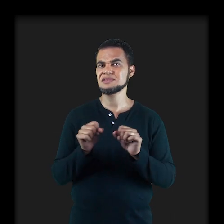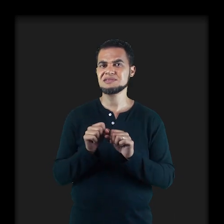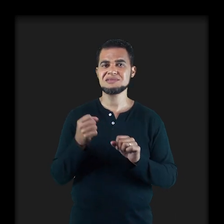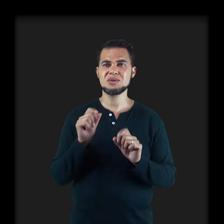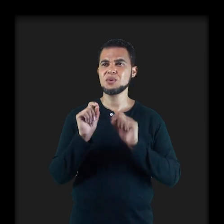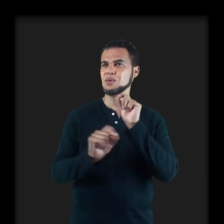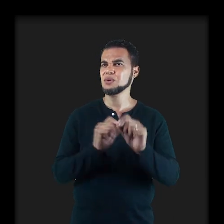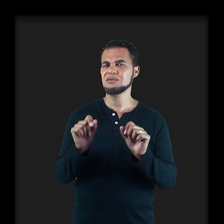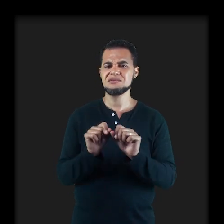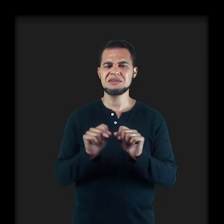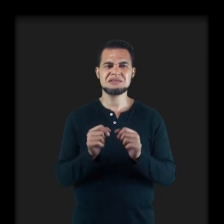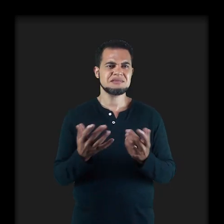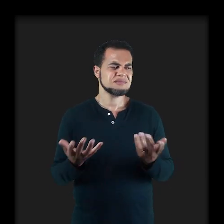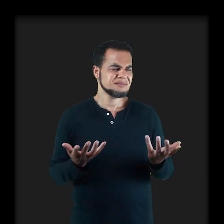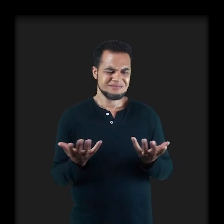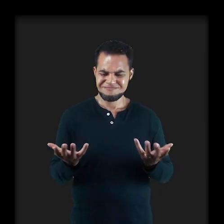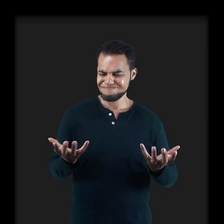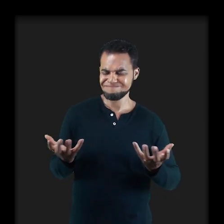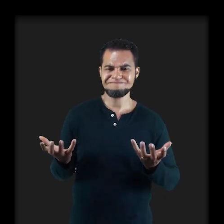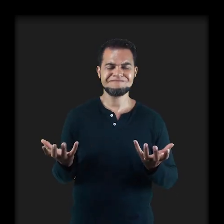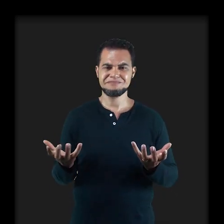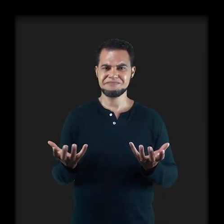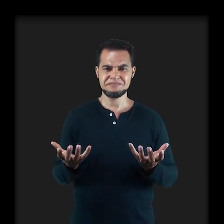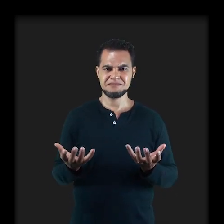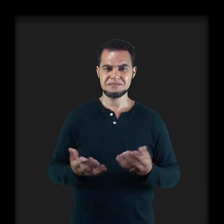como reagir, o que fazer.